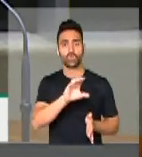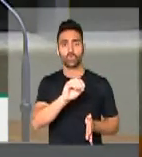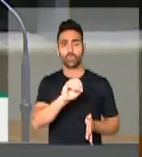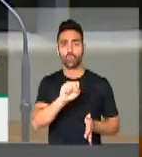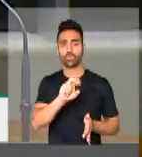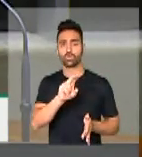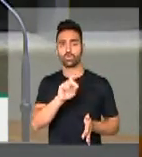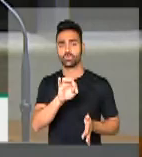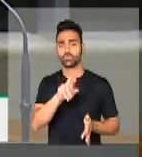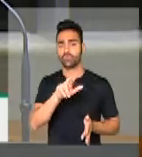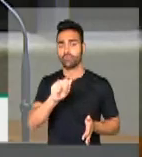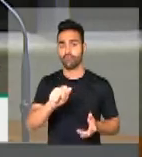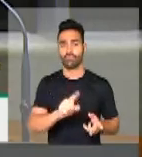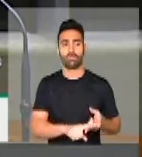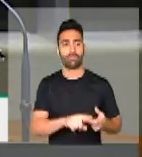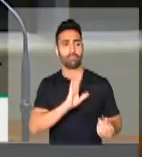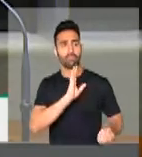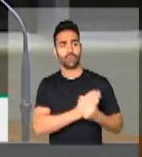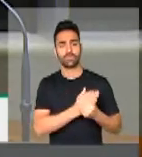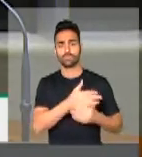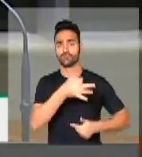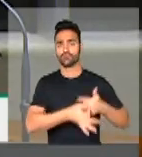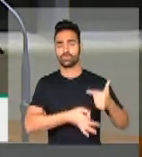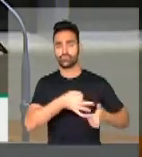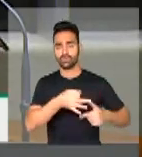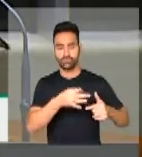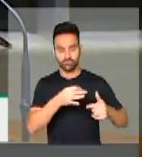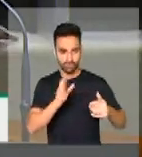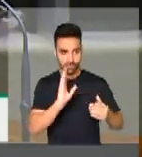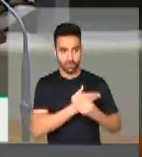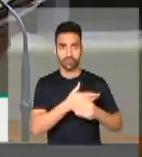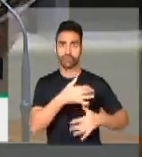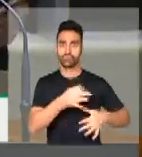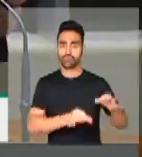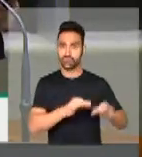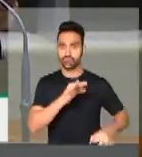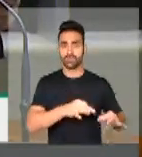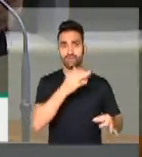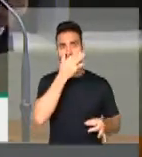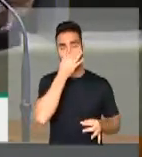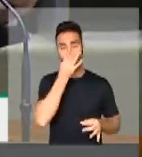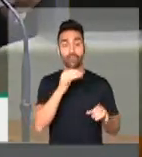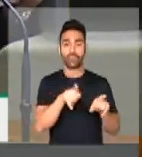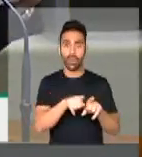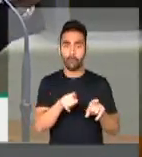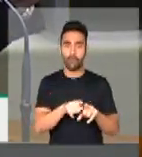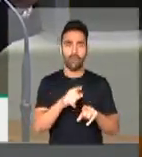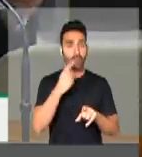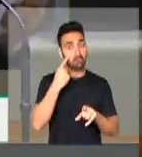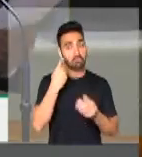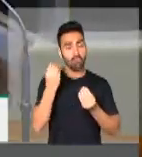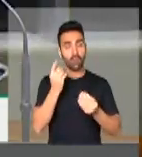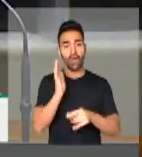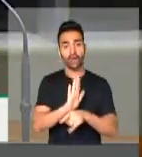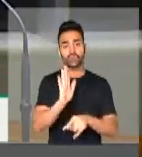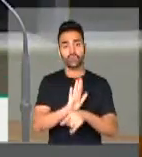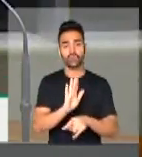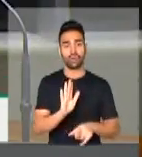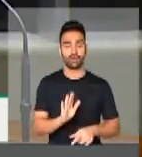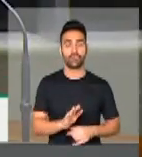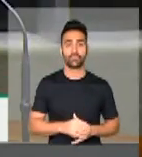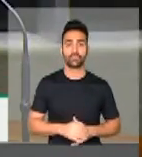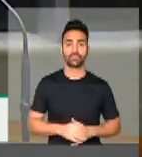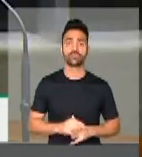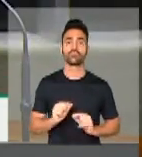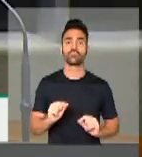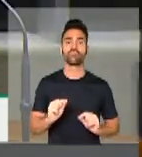de representar judicialmente, extrajudicialmente e contribuir, portanto, para